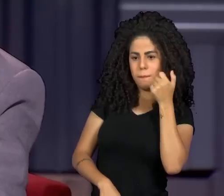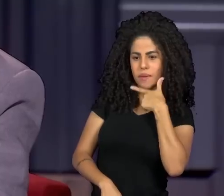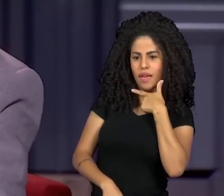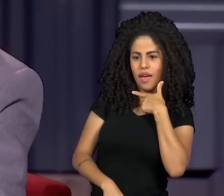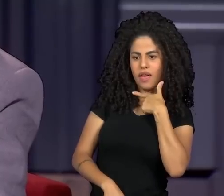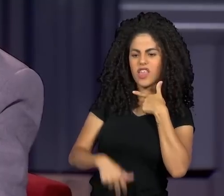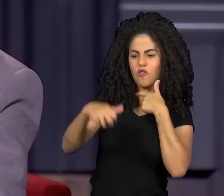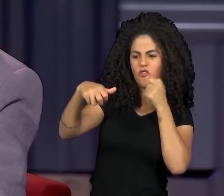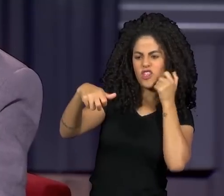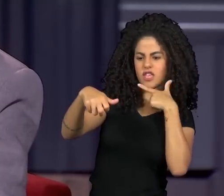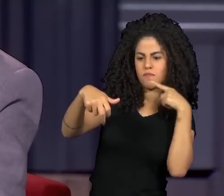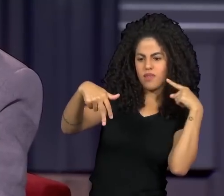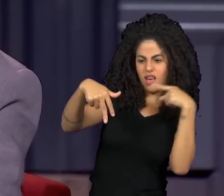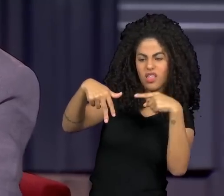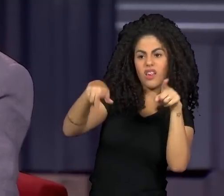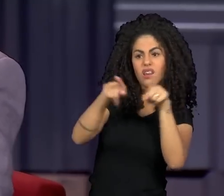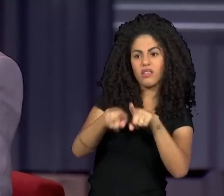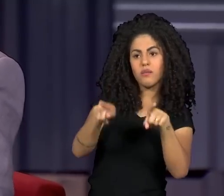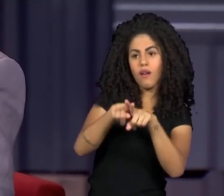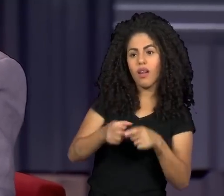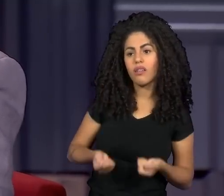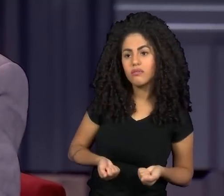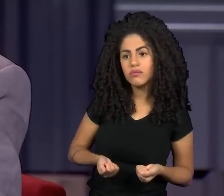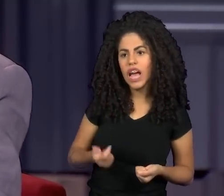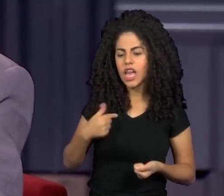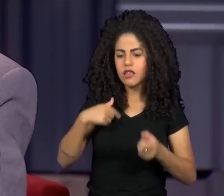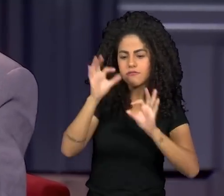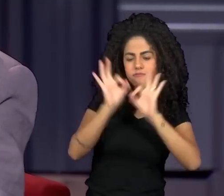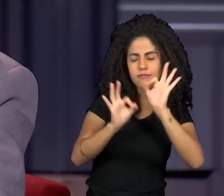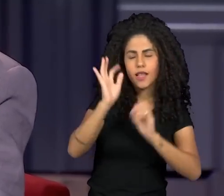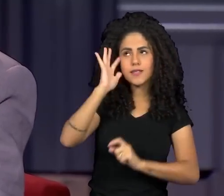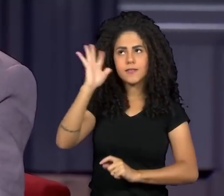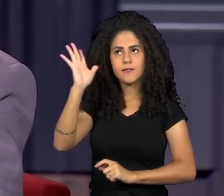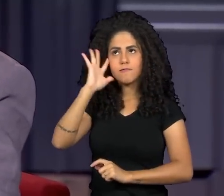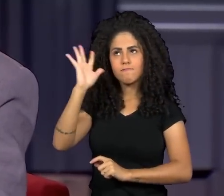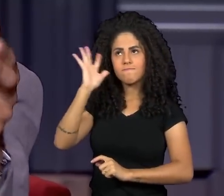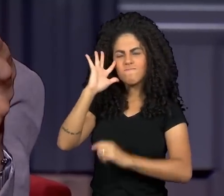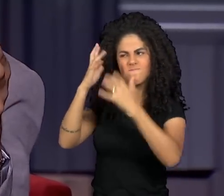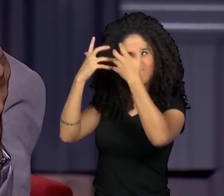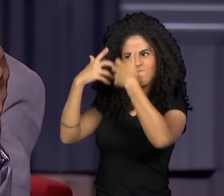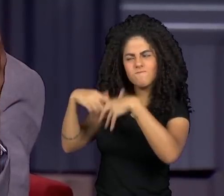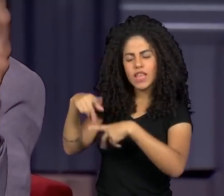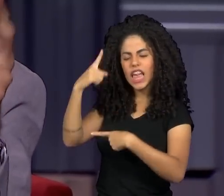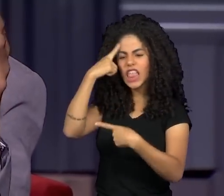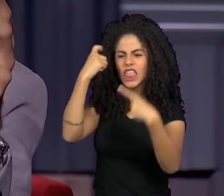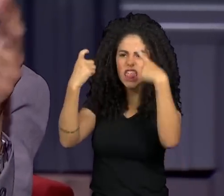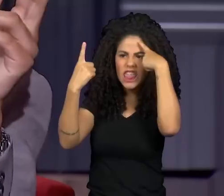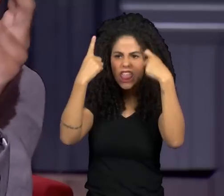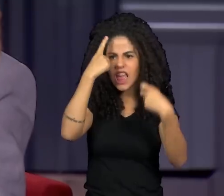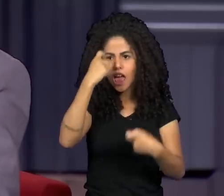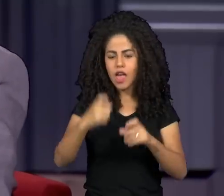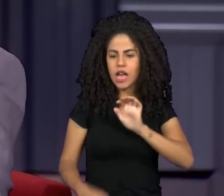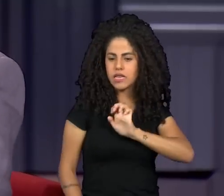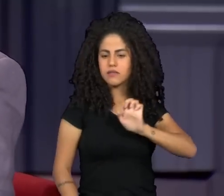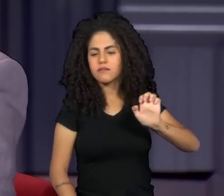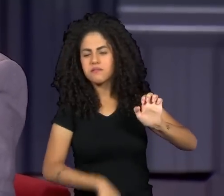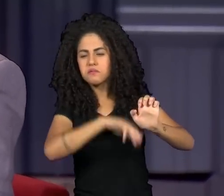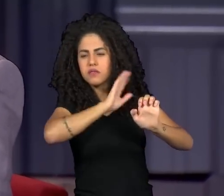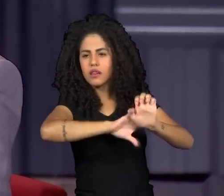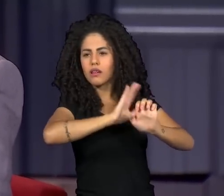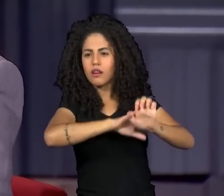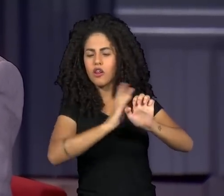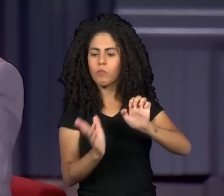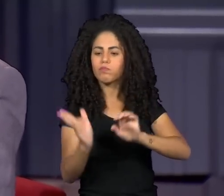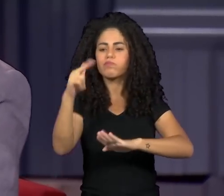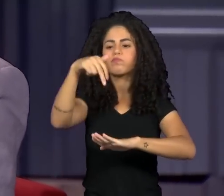sou um cara partidário, eu sou um cara dos projetos e eu tenho esse pensamento de ideais mais à esquerda e que a esquerda precisa voltar para a base para